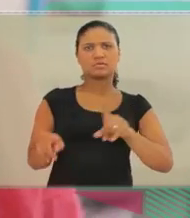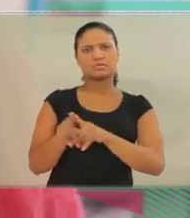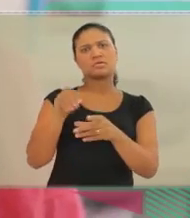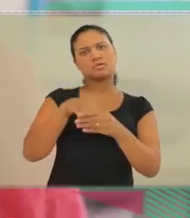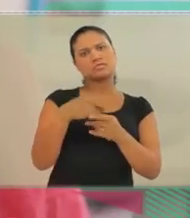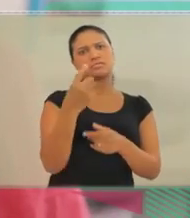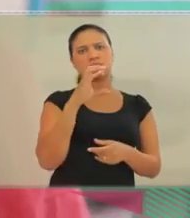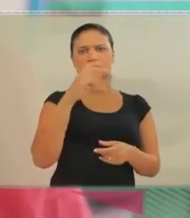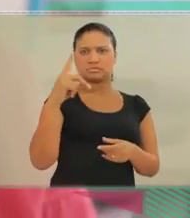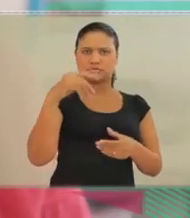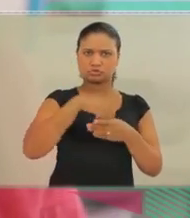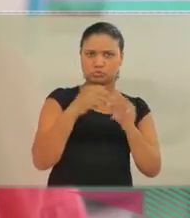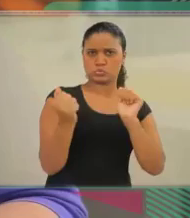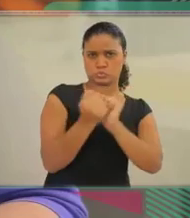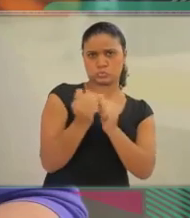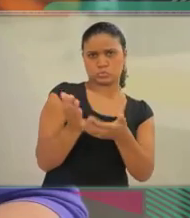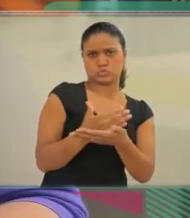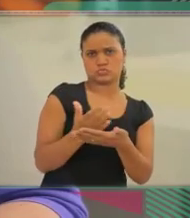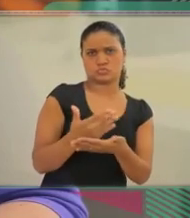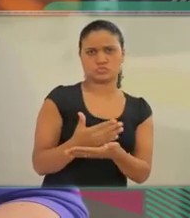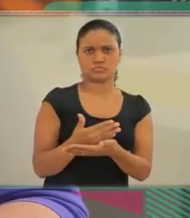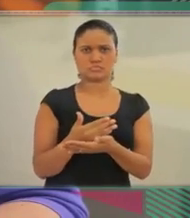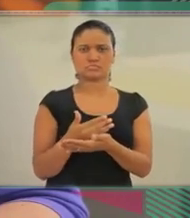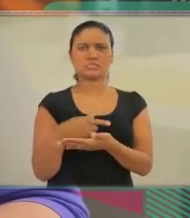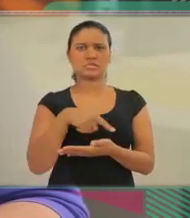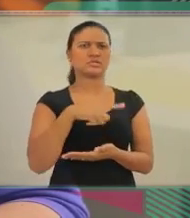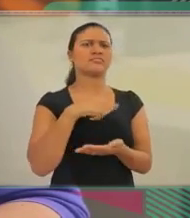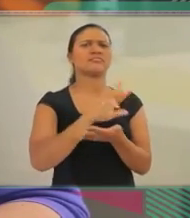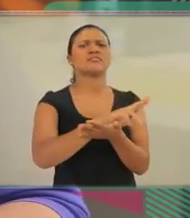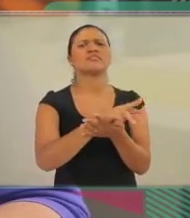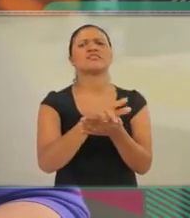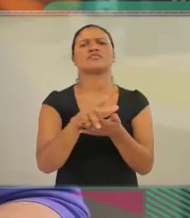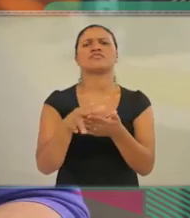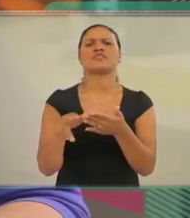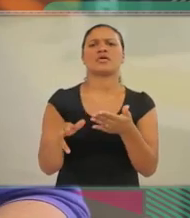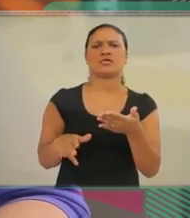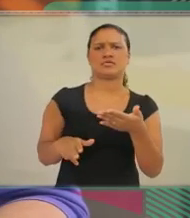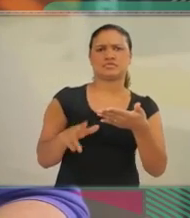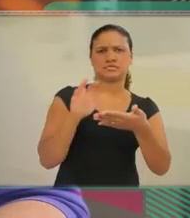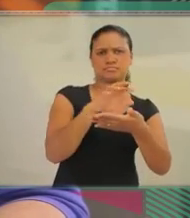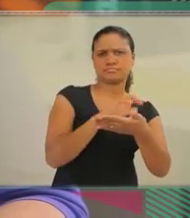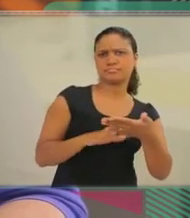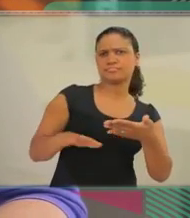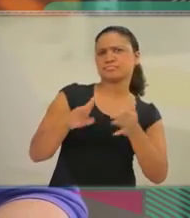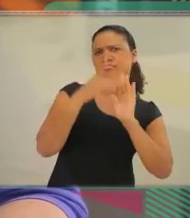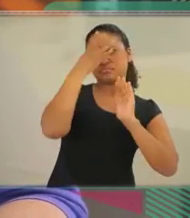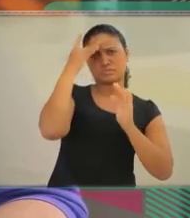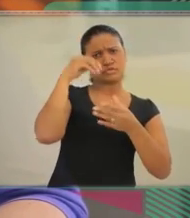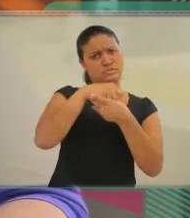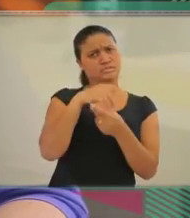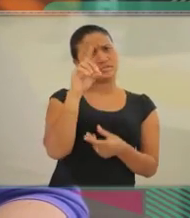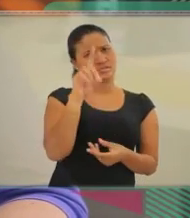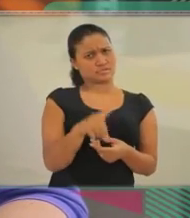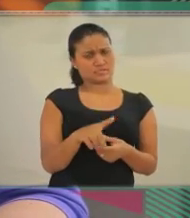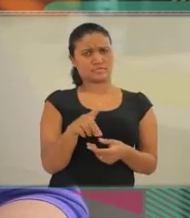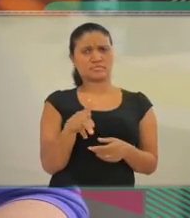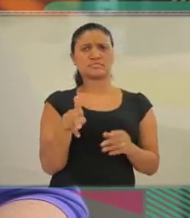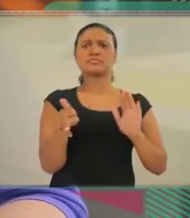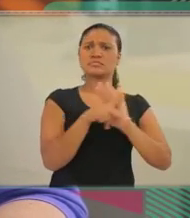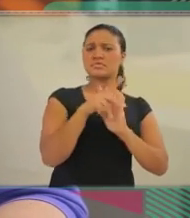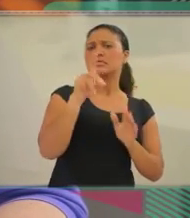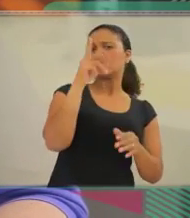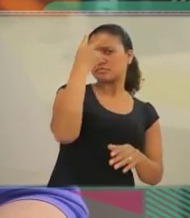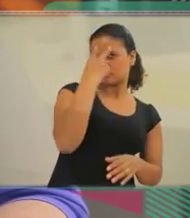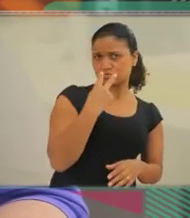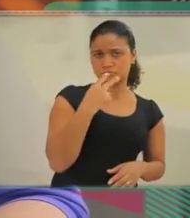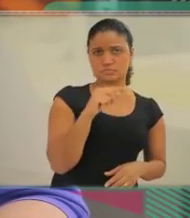são os recursos de acessibilidade? O livro ele é impresso e tem uma parte, um CD